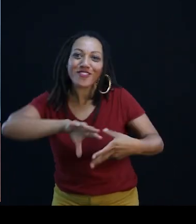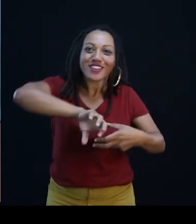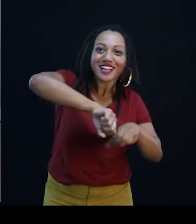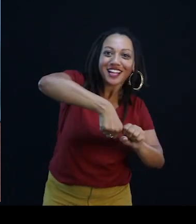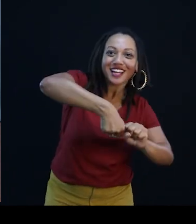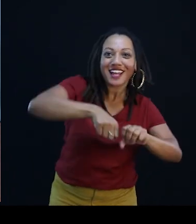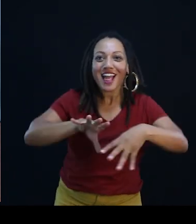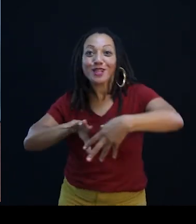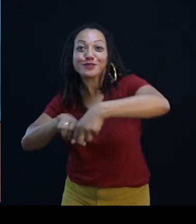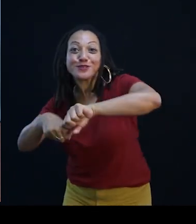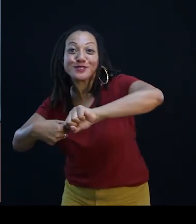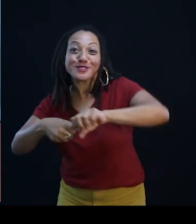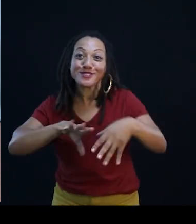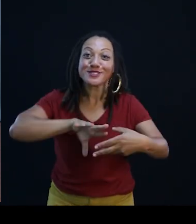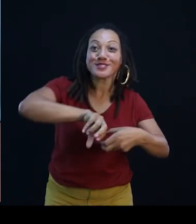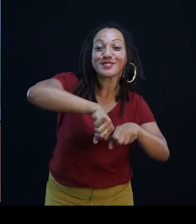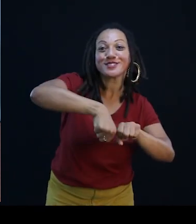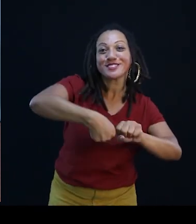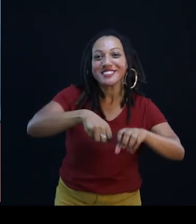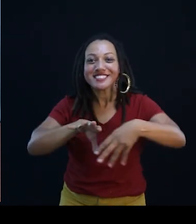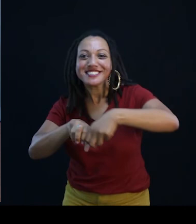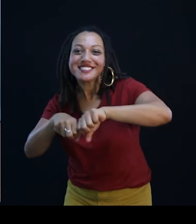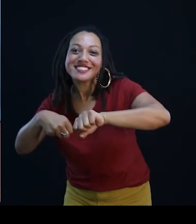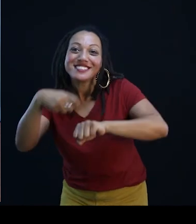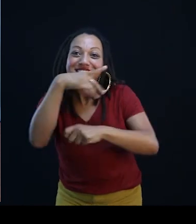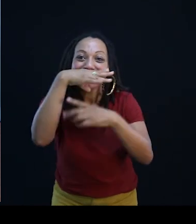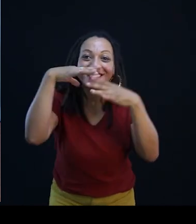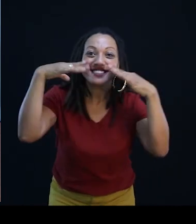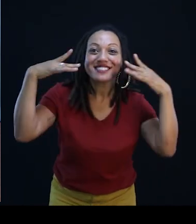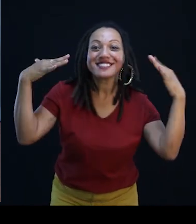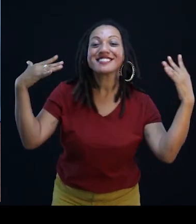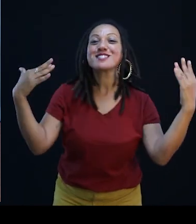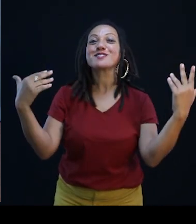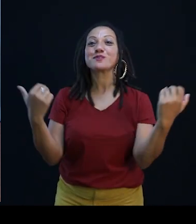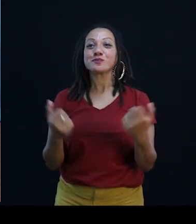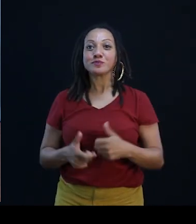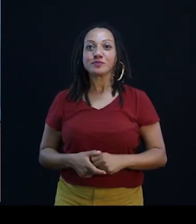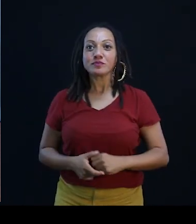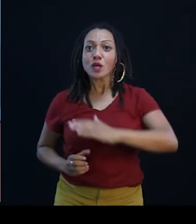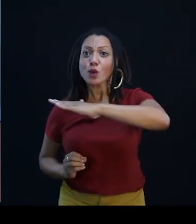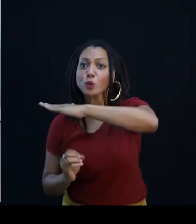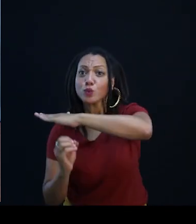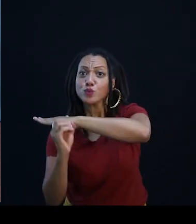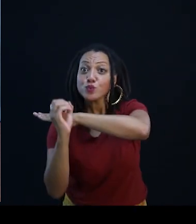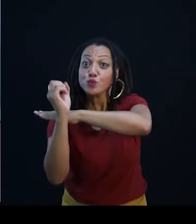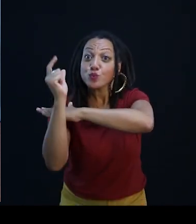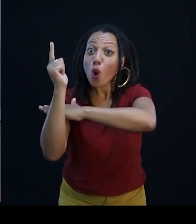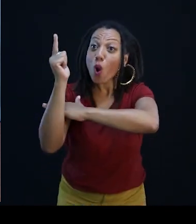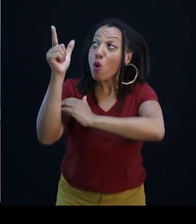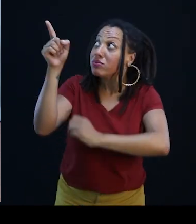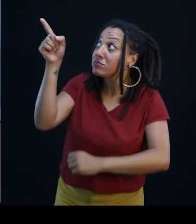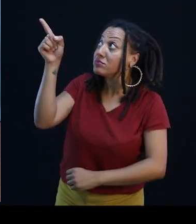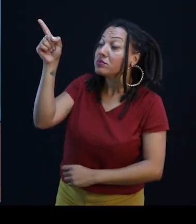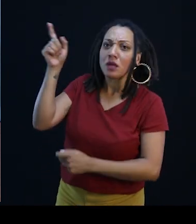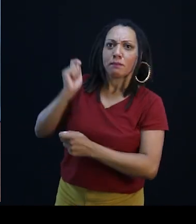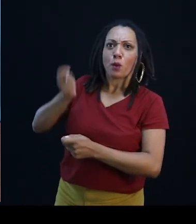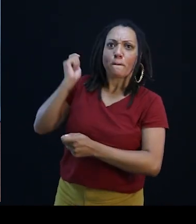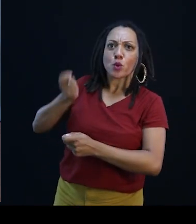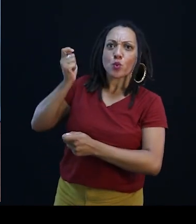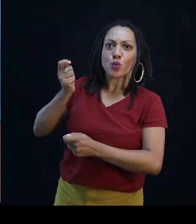torce, torce, lavadeira, quanto mais torce, mais cheira. O sol vem nascendo